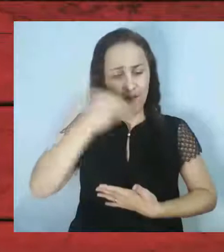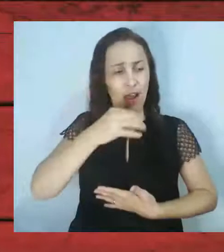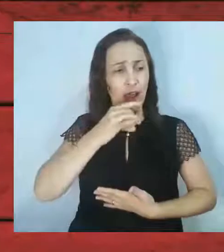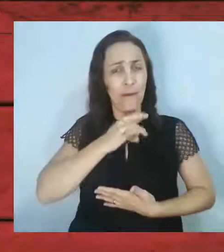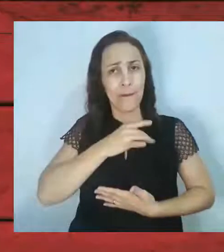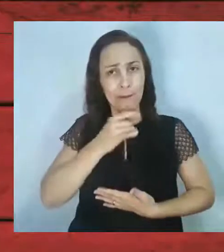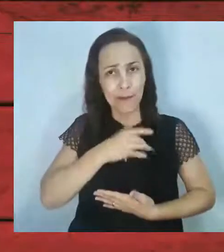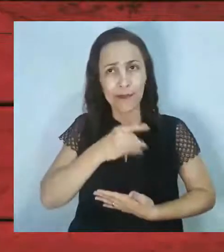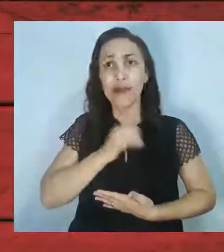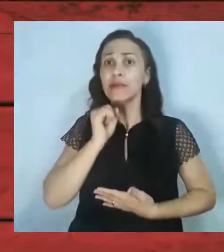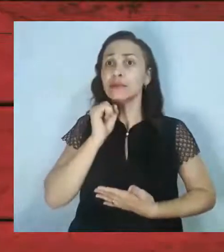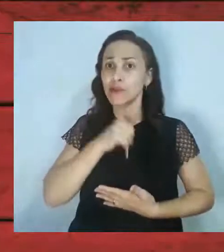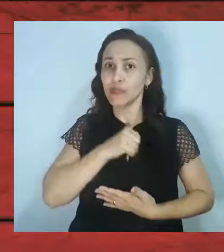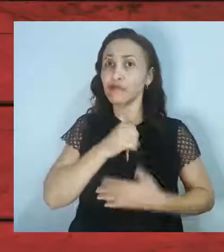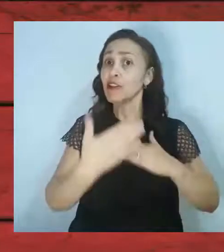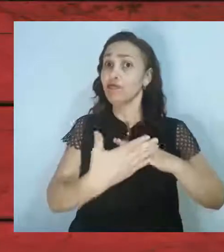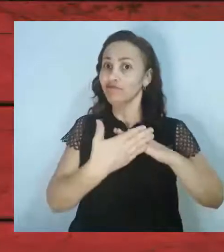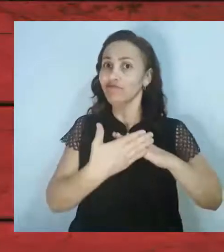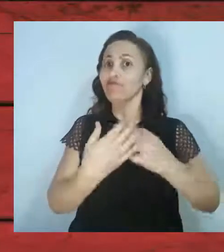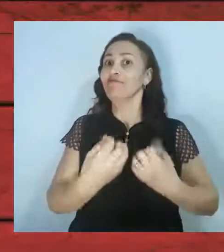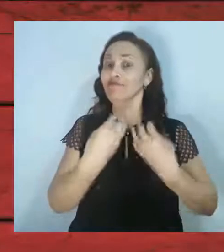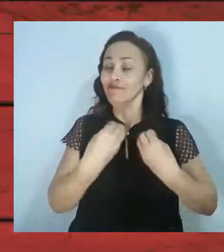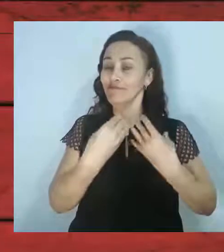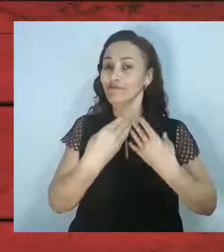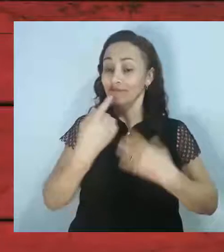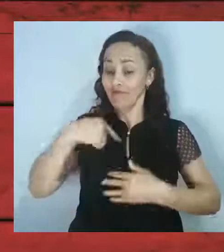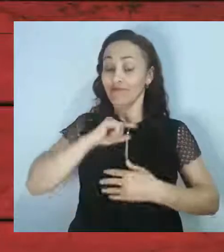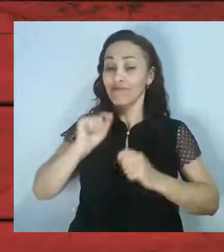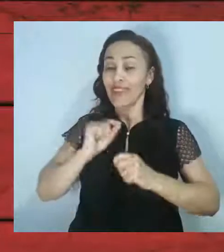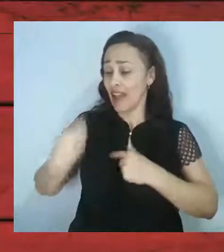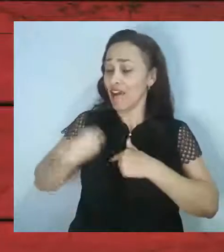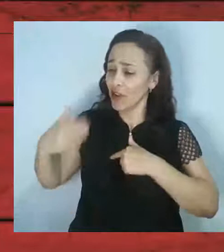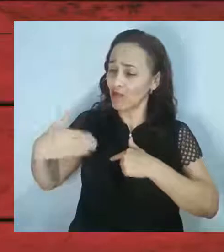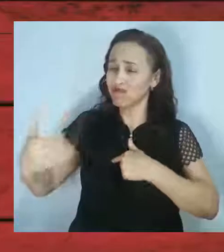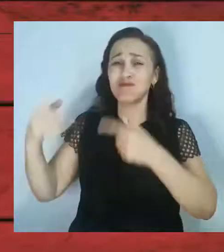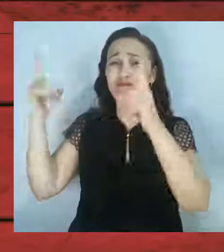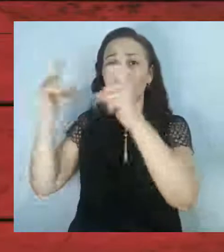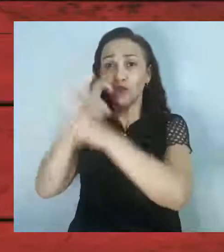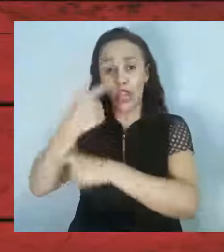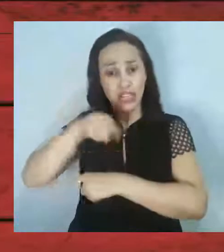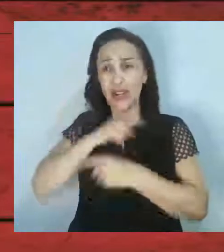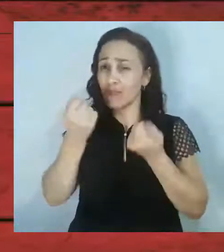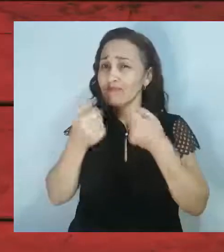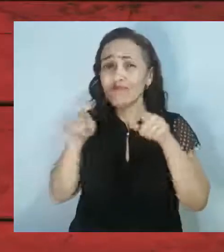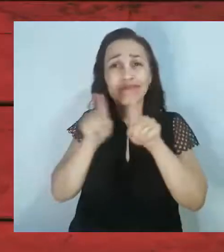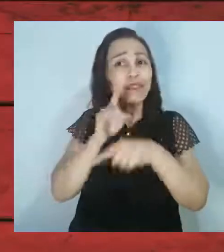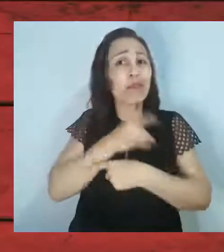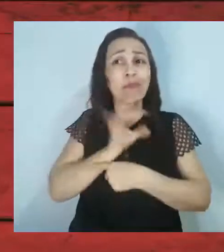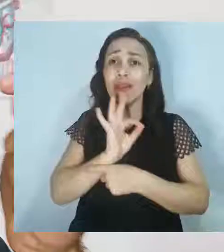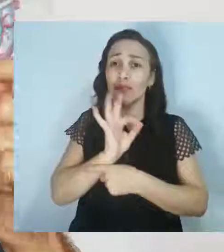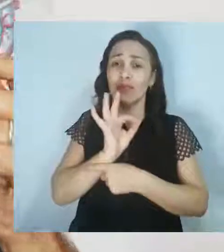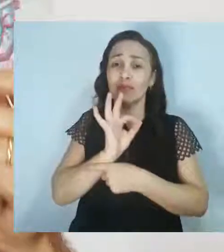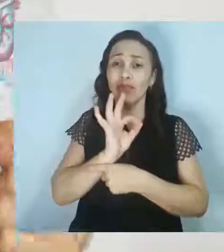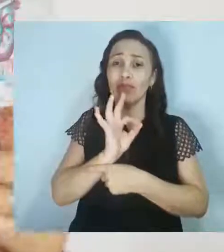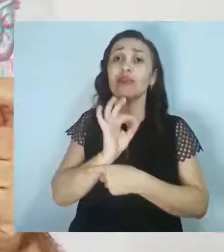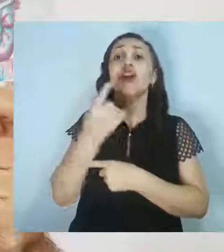da nossa fraqueza. E ensina-nos que no meio das tempestades da vida, não devemos ter medo de deixar a Deus